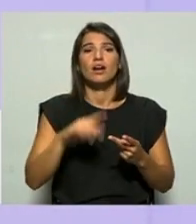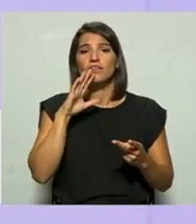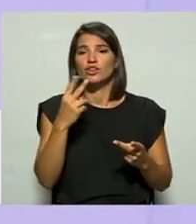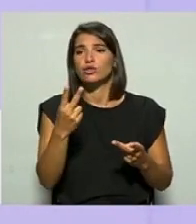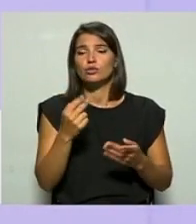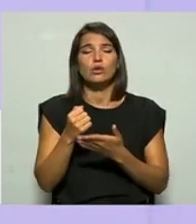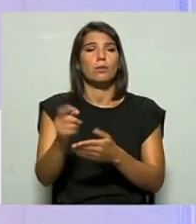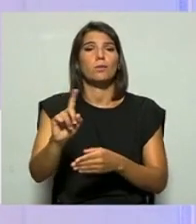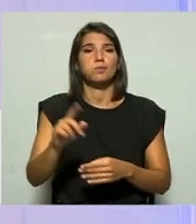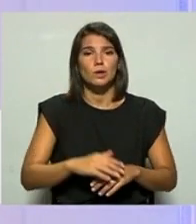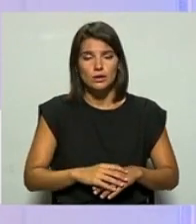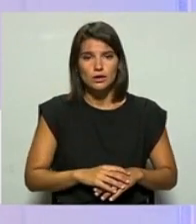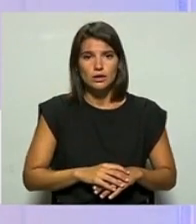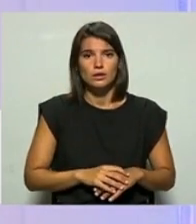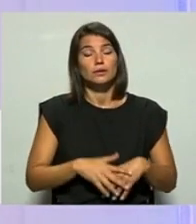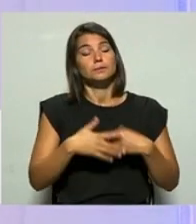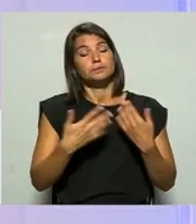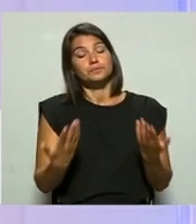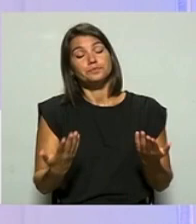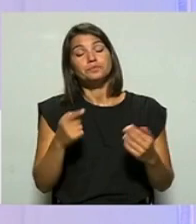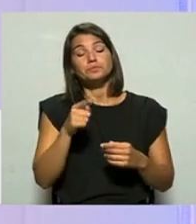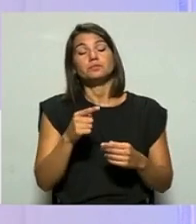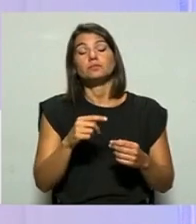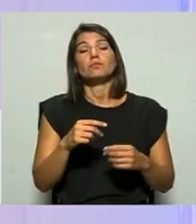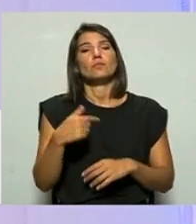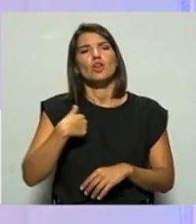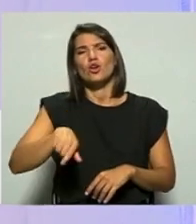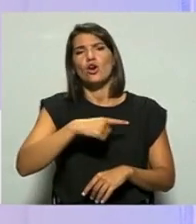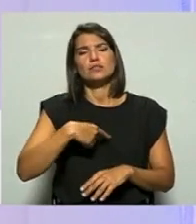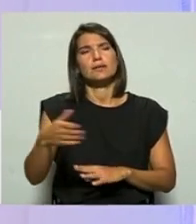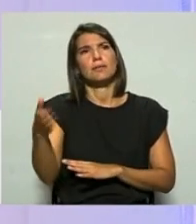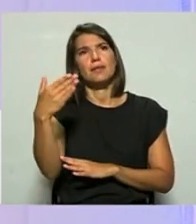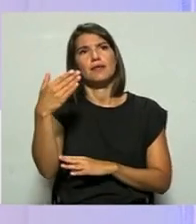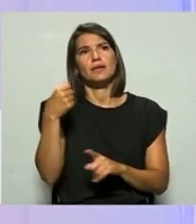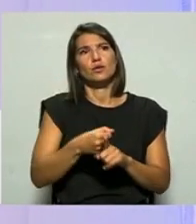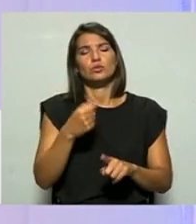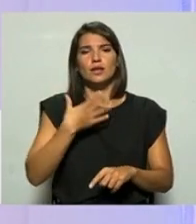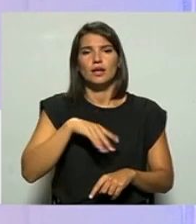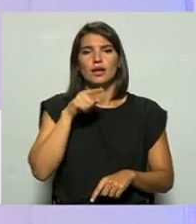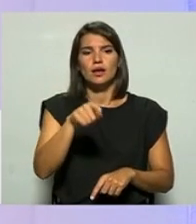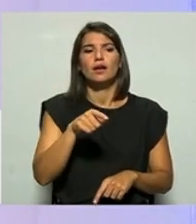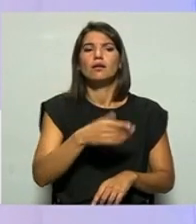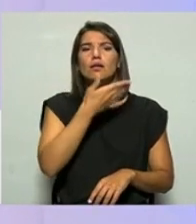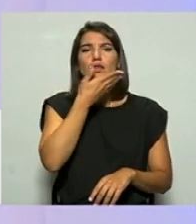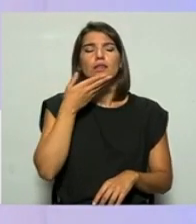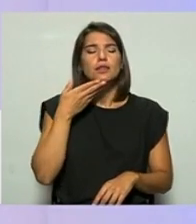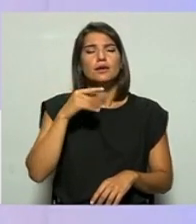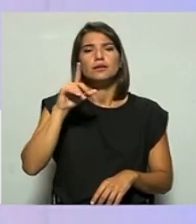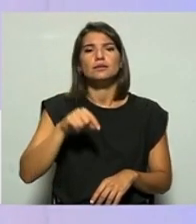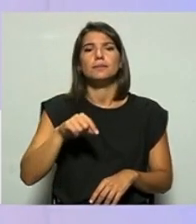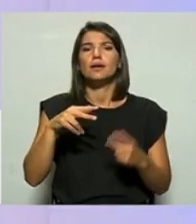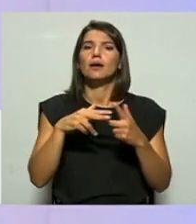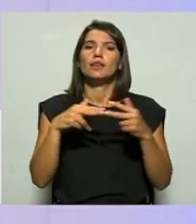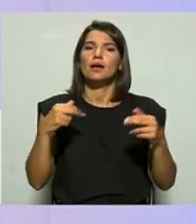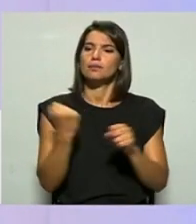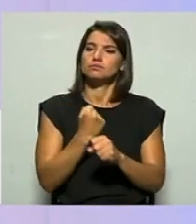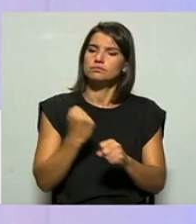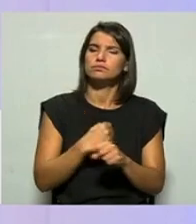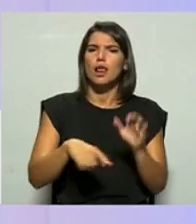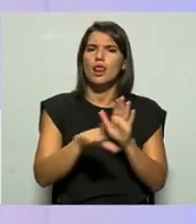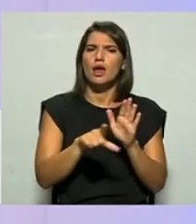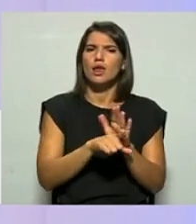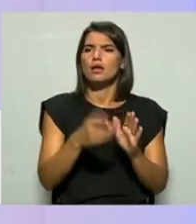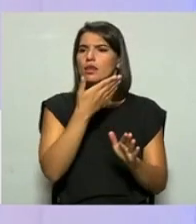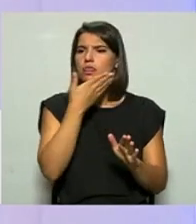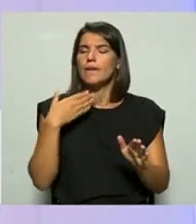dois filhos um de seus lados a Essa é uma das raças grandes Bandeiras a parte da eficiência do eficiência da câmara ao nível de